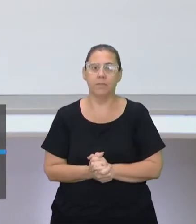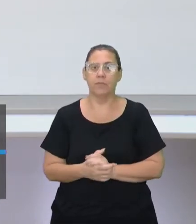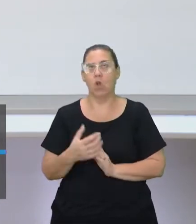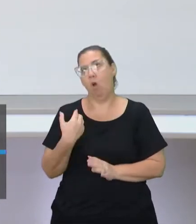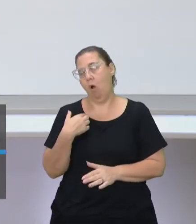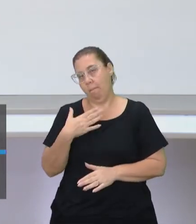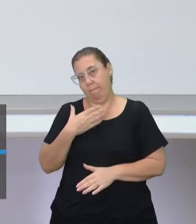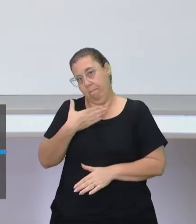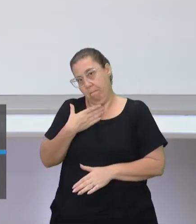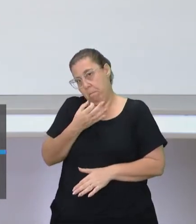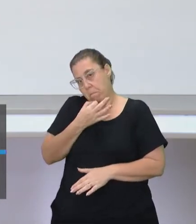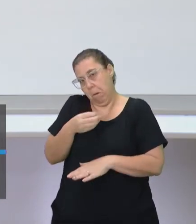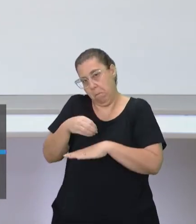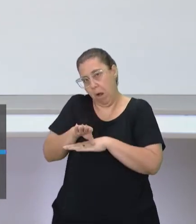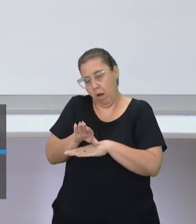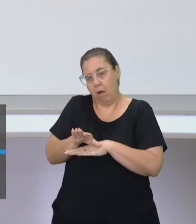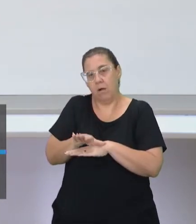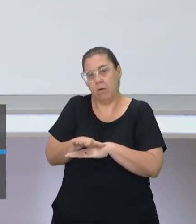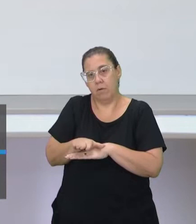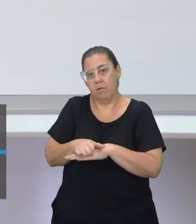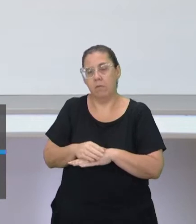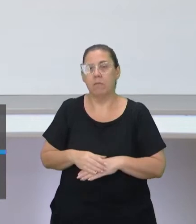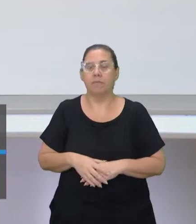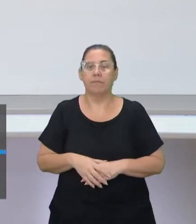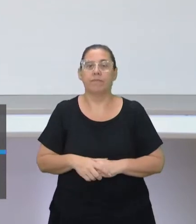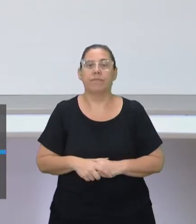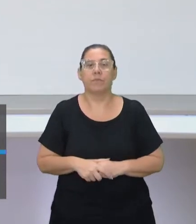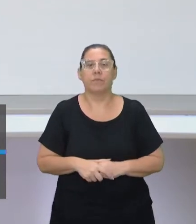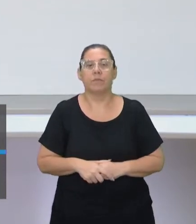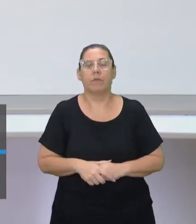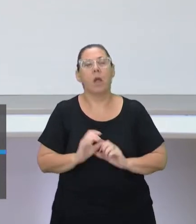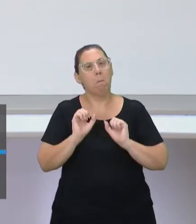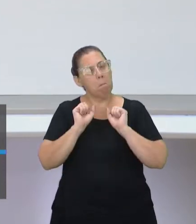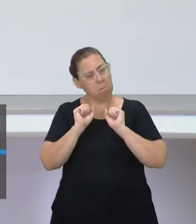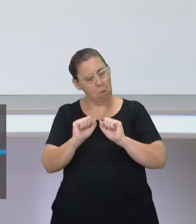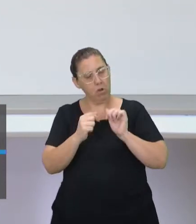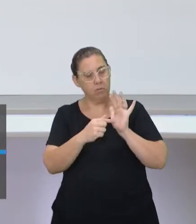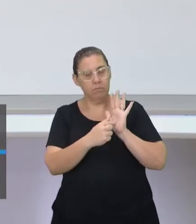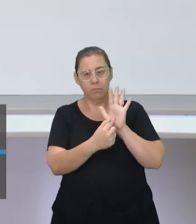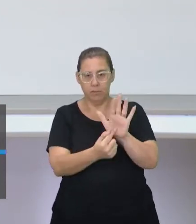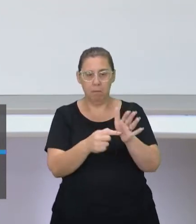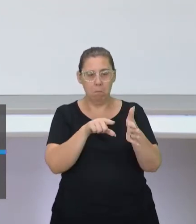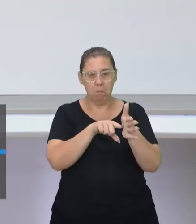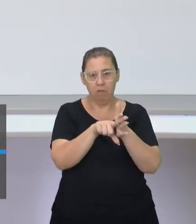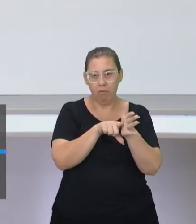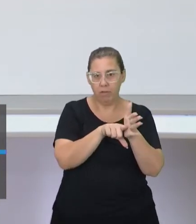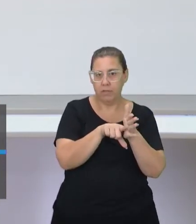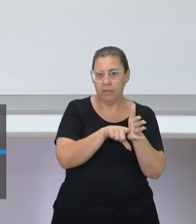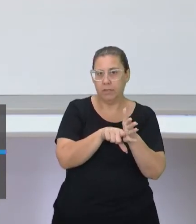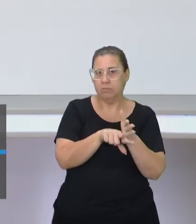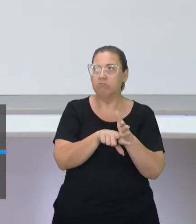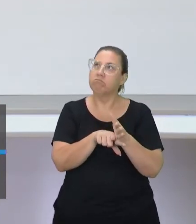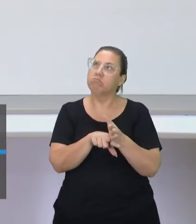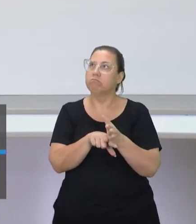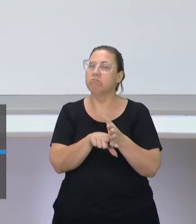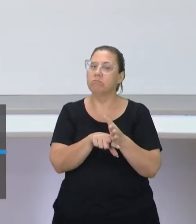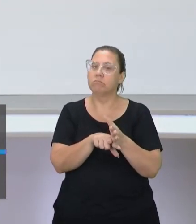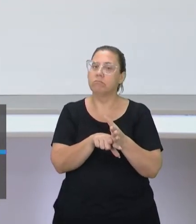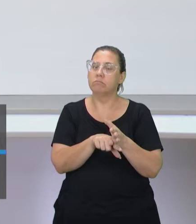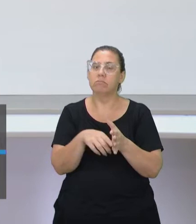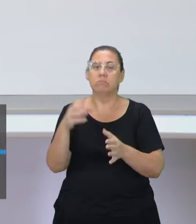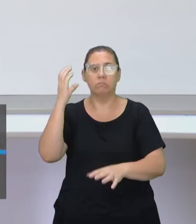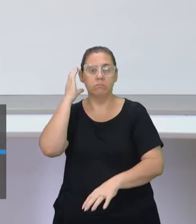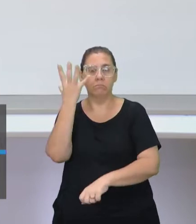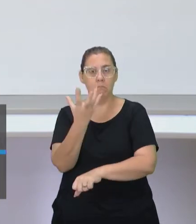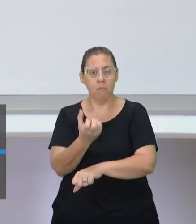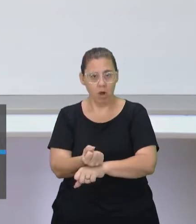dar uma sugestão, está bem? Aliás, vou dar algumas sugestões. Você pode apresentar a sua pesquisa por um podcast,